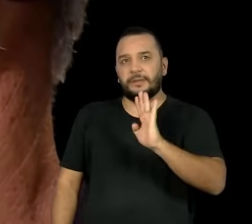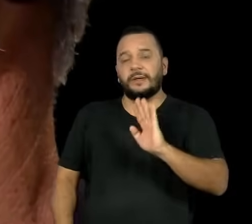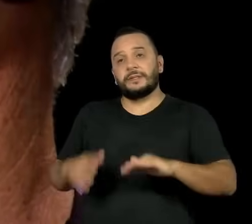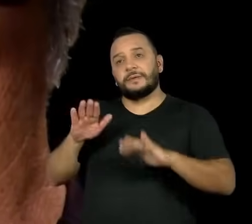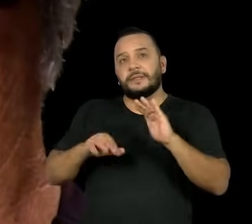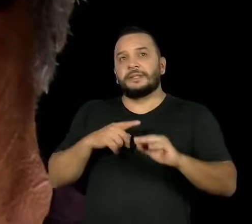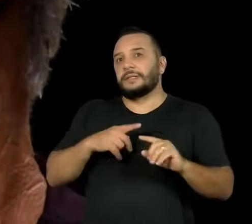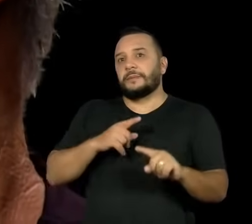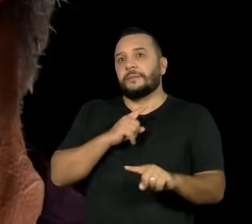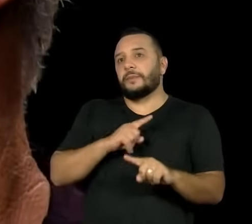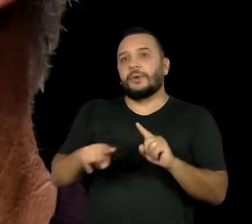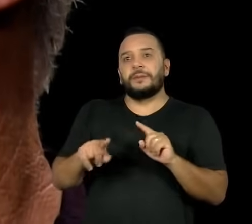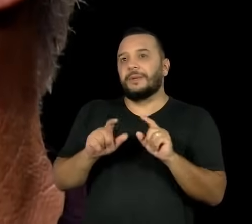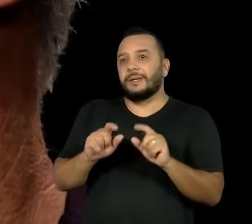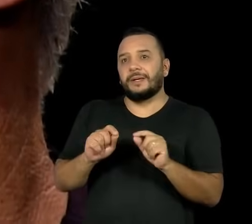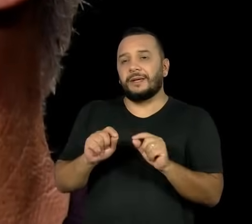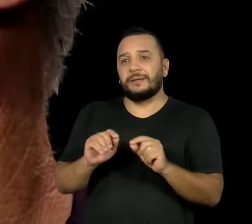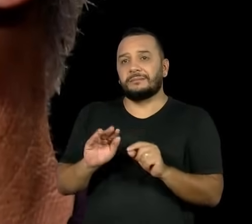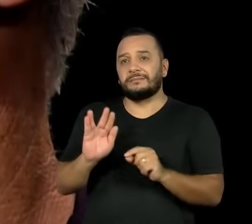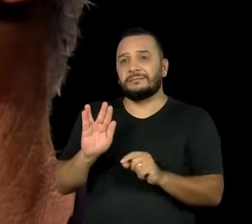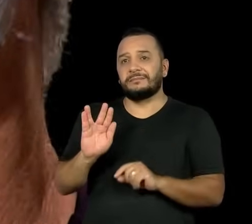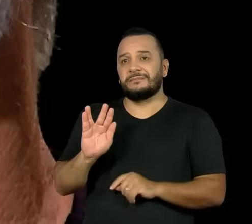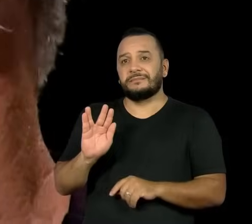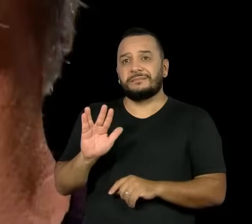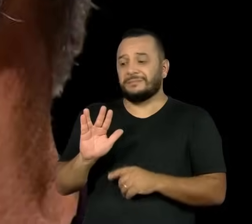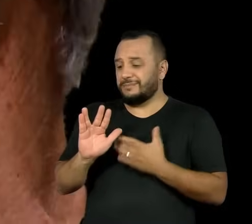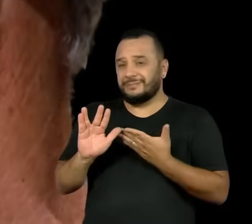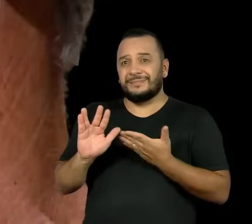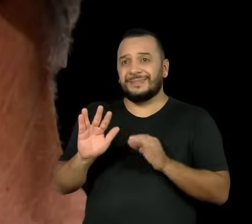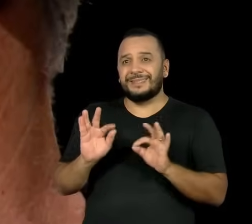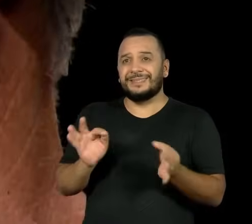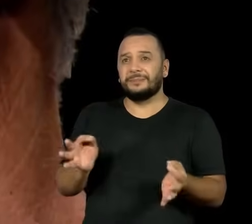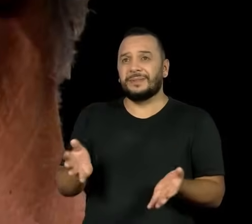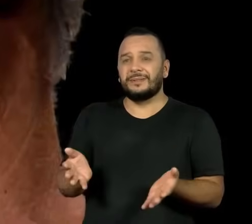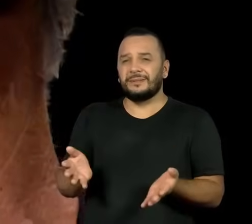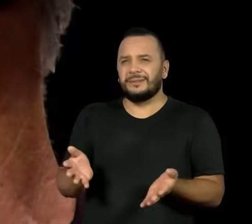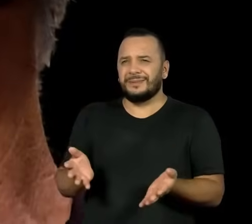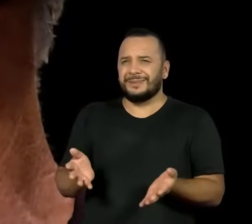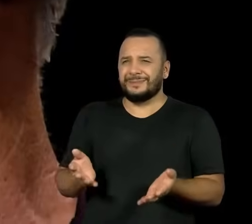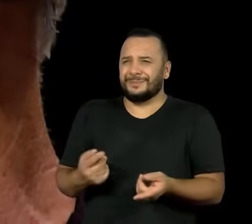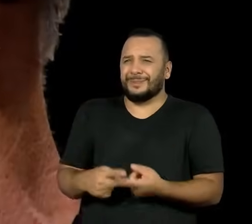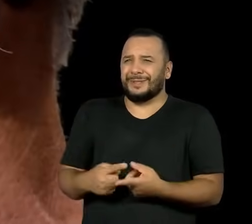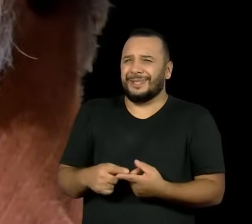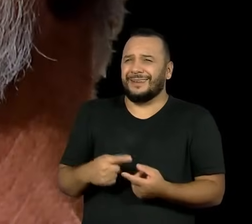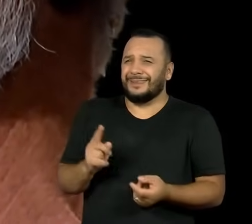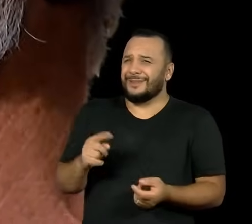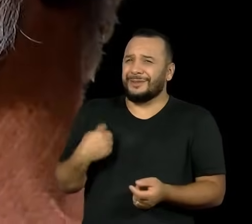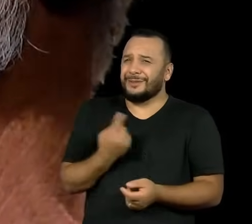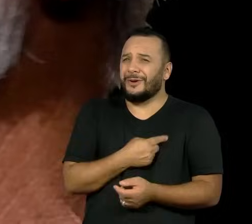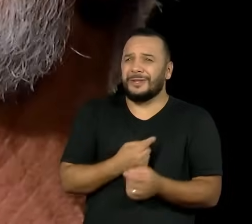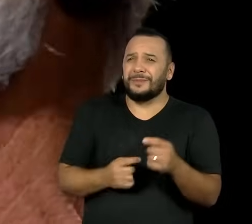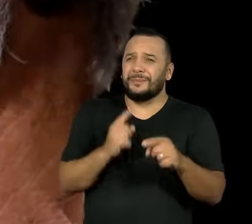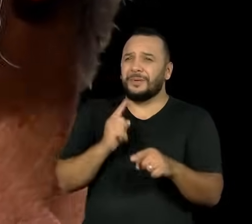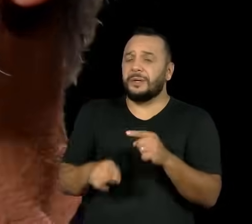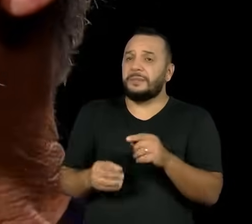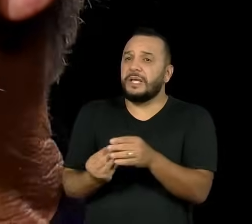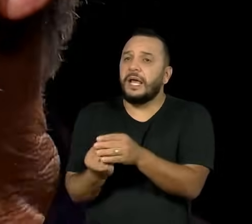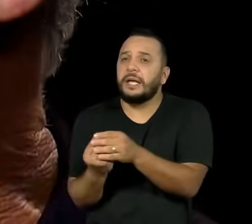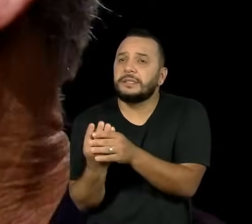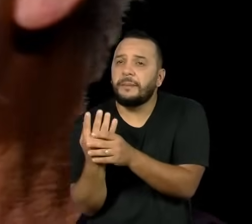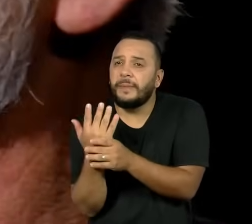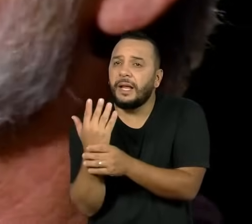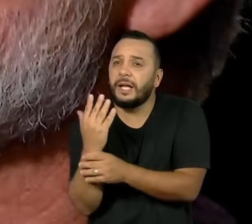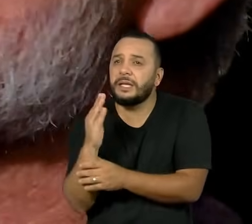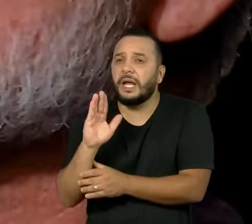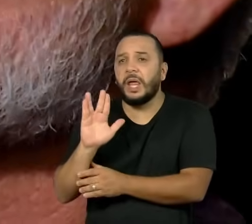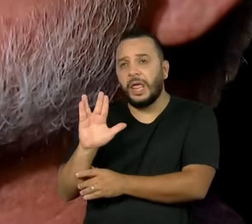proibição de uma planta. Isso. Onde é que a gente pensa que a gente né, Taz? De você dizer, essa planta aqui